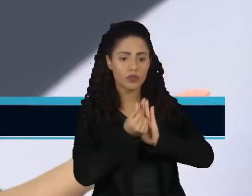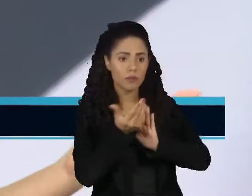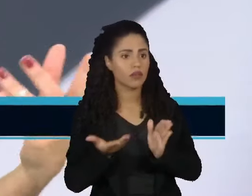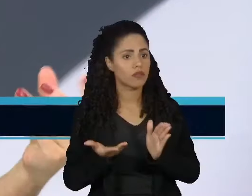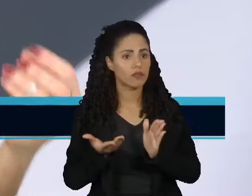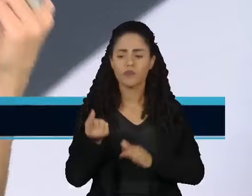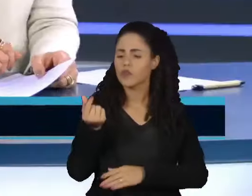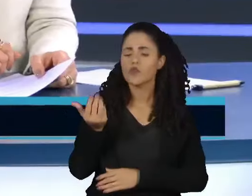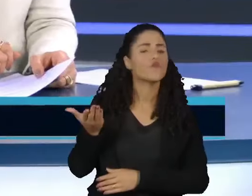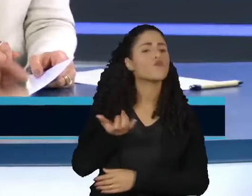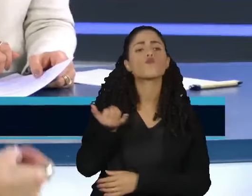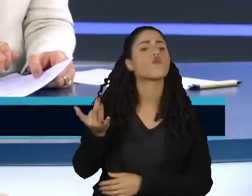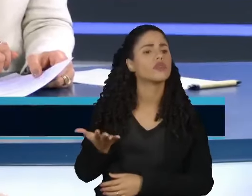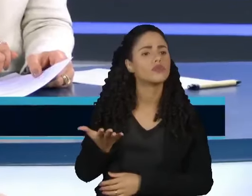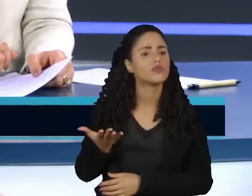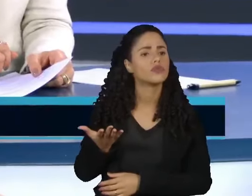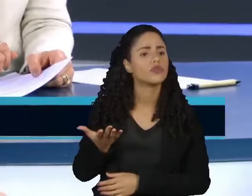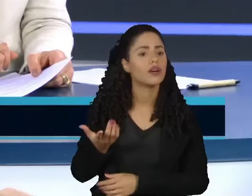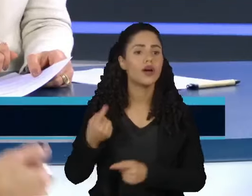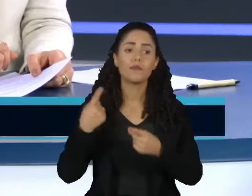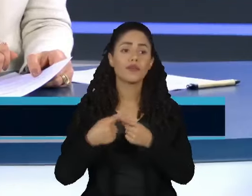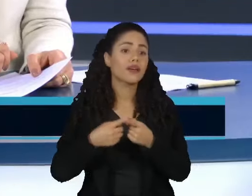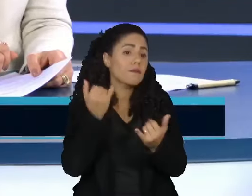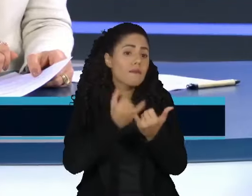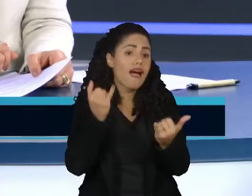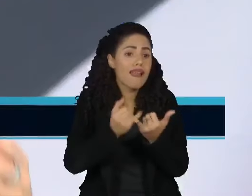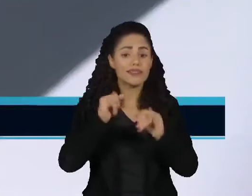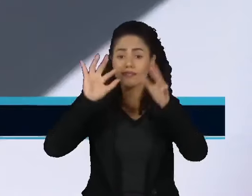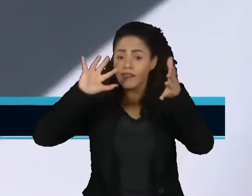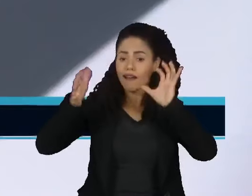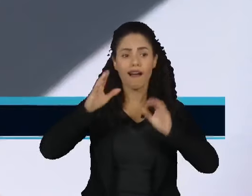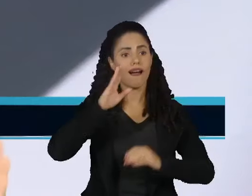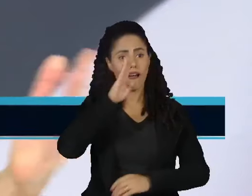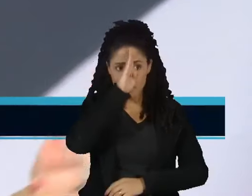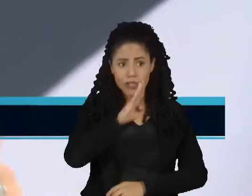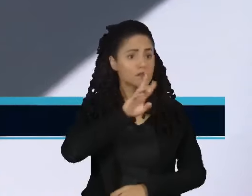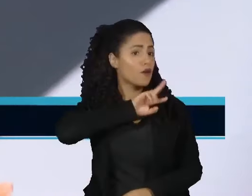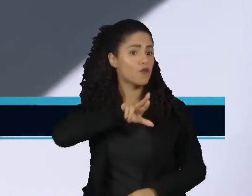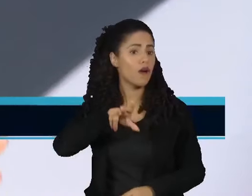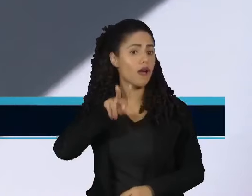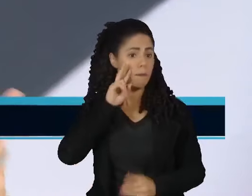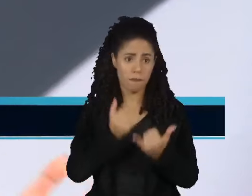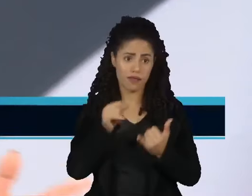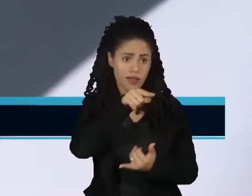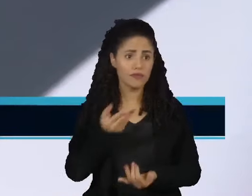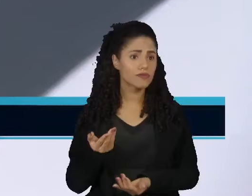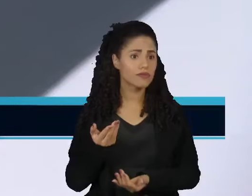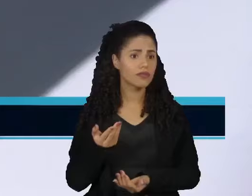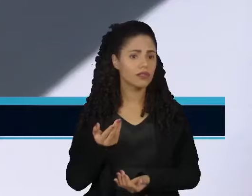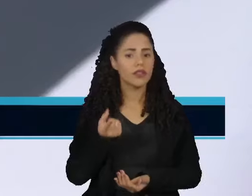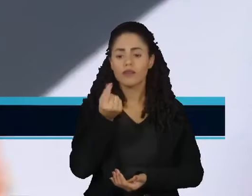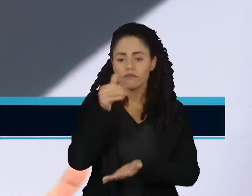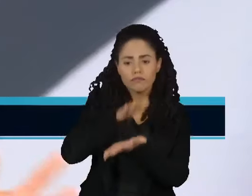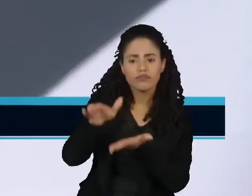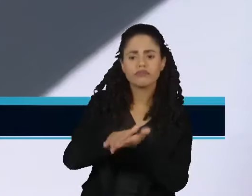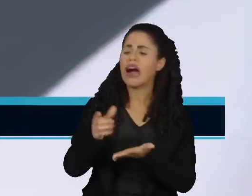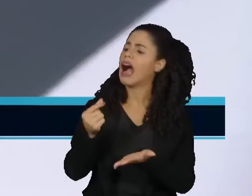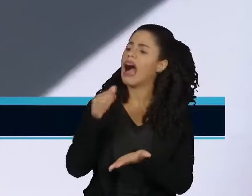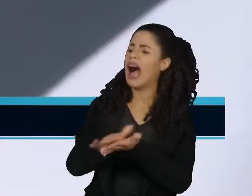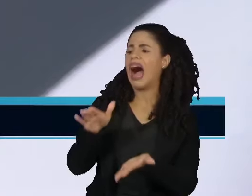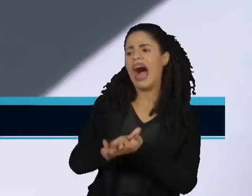que foi? Porque isso não é um tema que está na nossa mesa, fica para depois. Assim que você distribui emenda, talvez devesse falar quanto vai para as questões climáticas, quanto